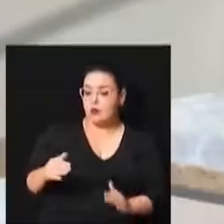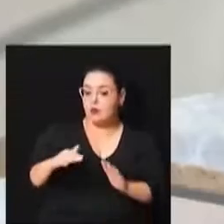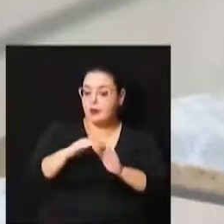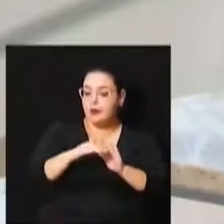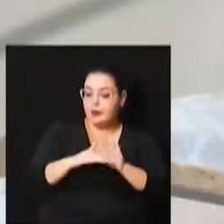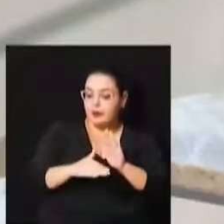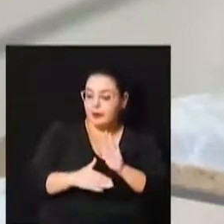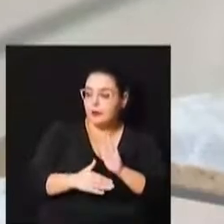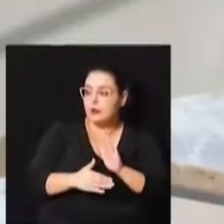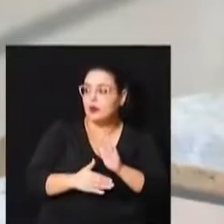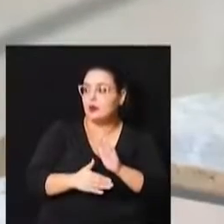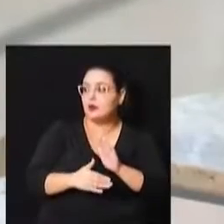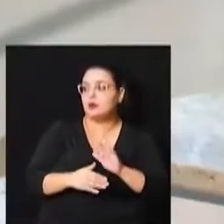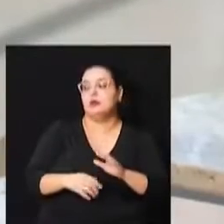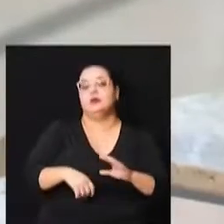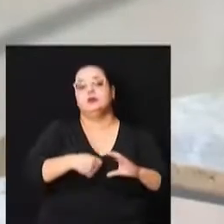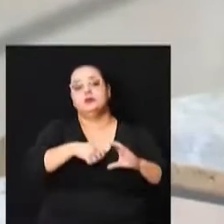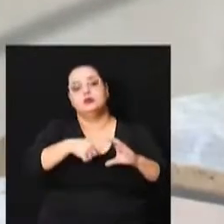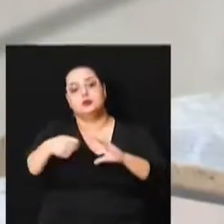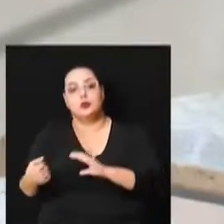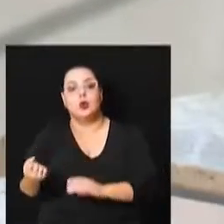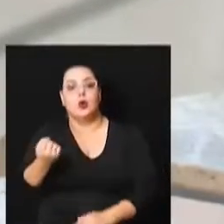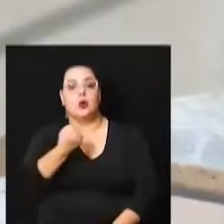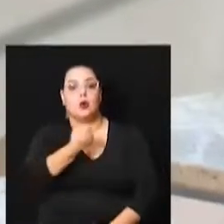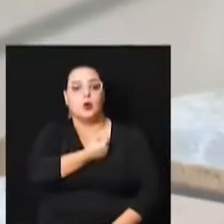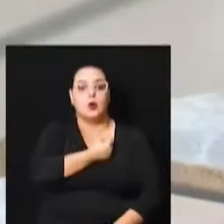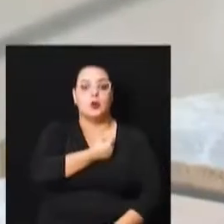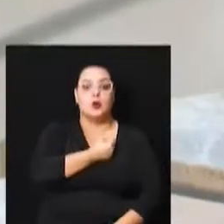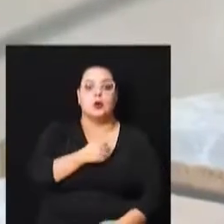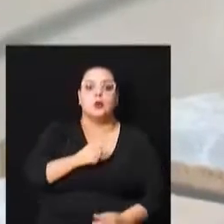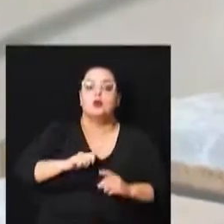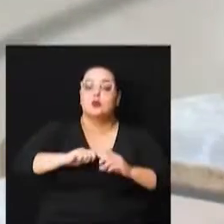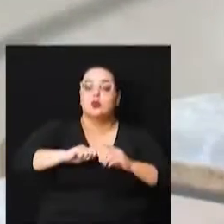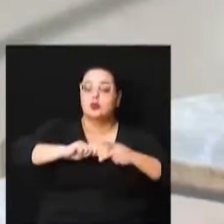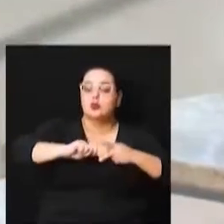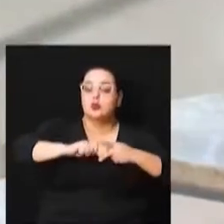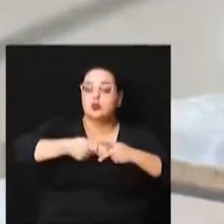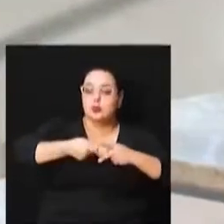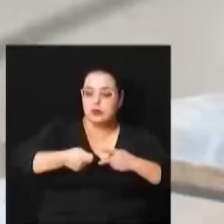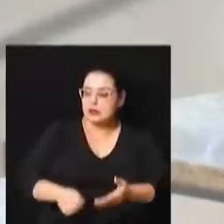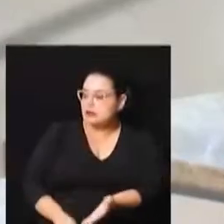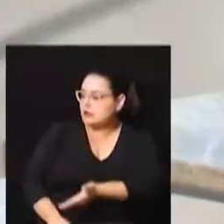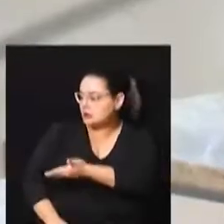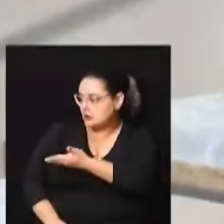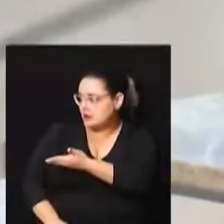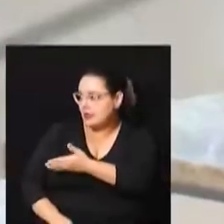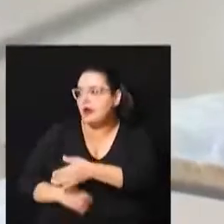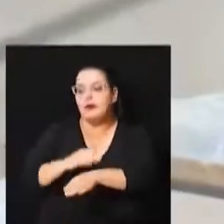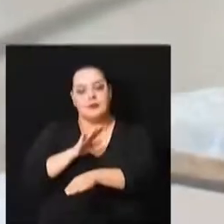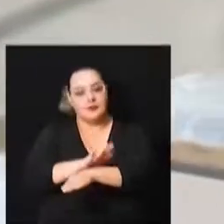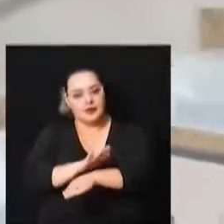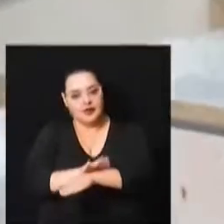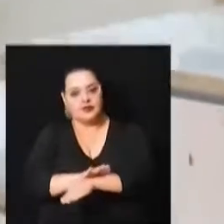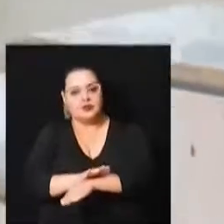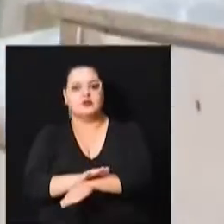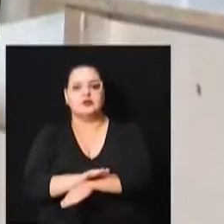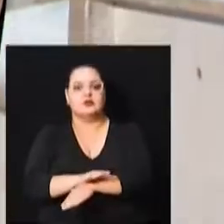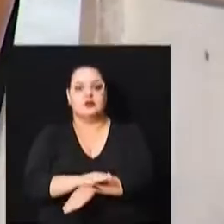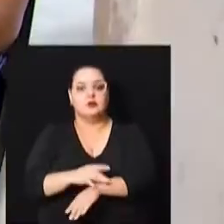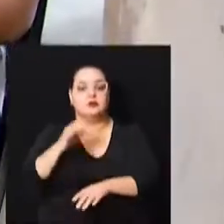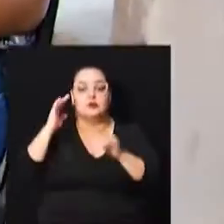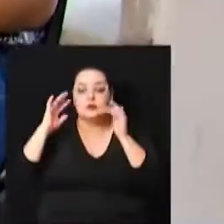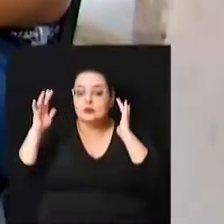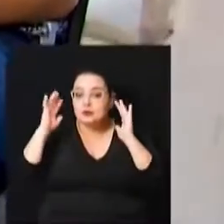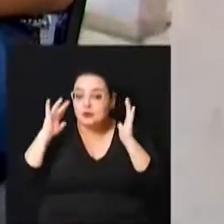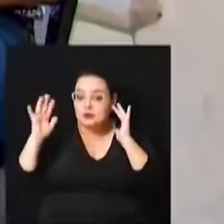colocando embaixo, aí aparece no seu vídeo o número do Pix, não é? Para poder colaborar aí com